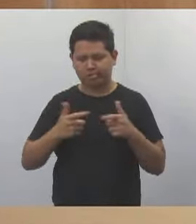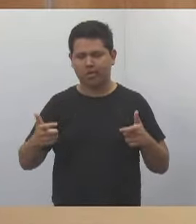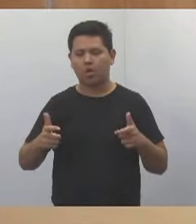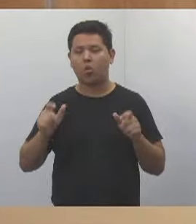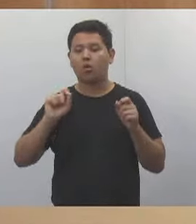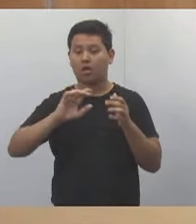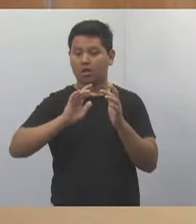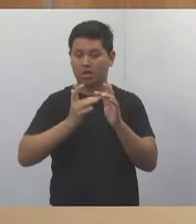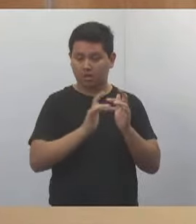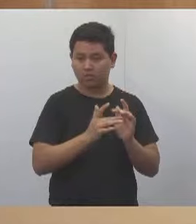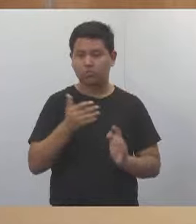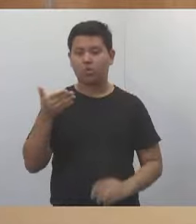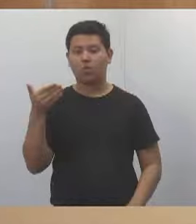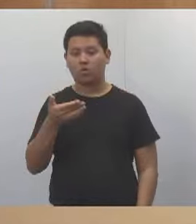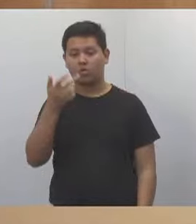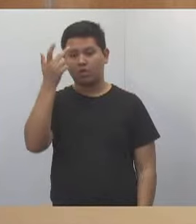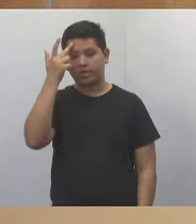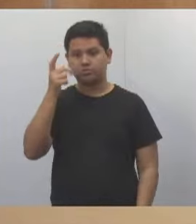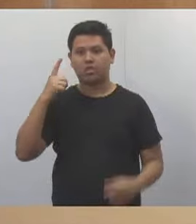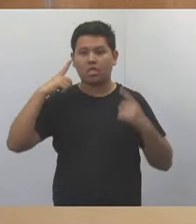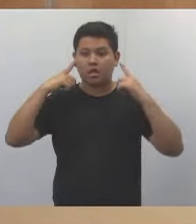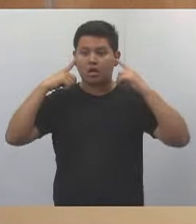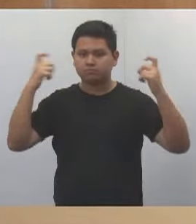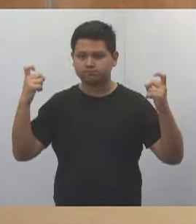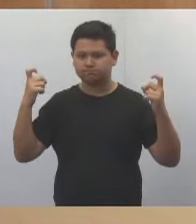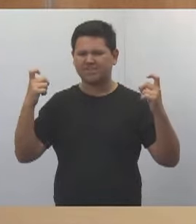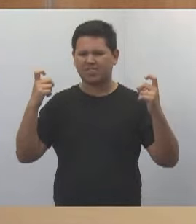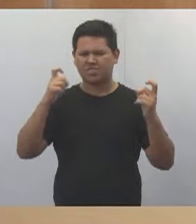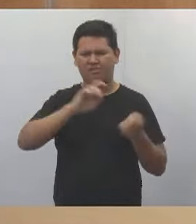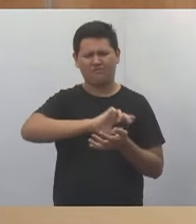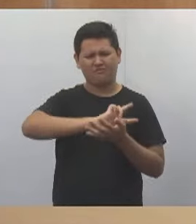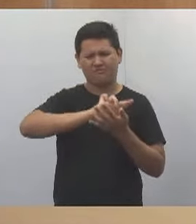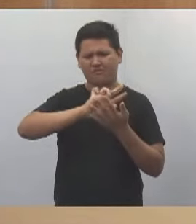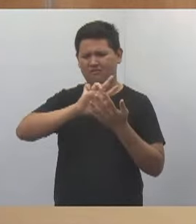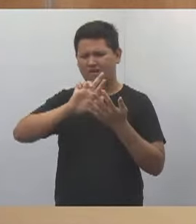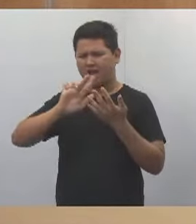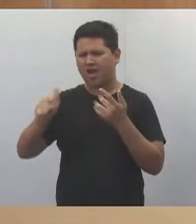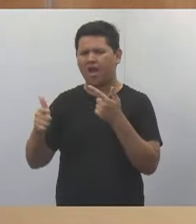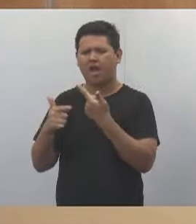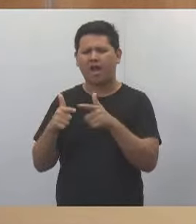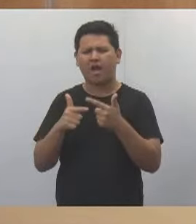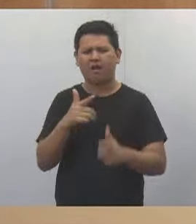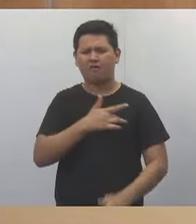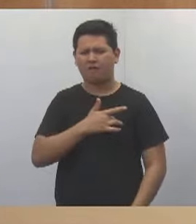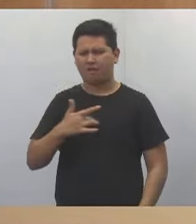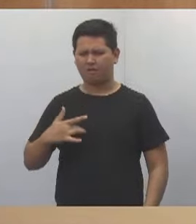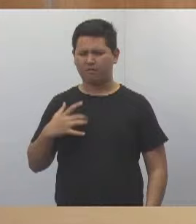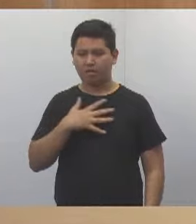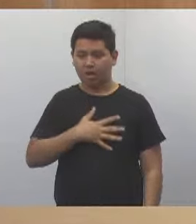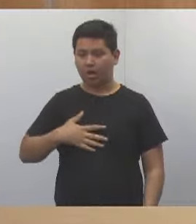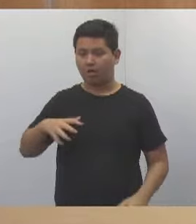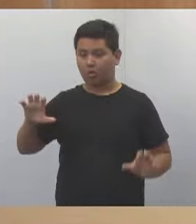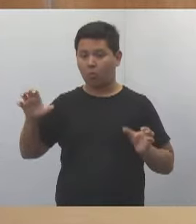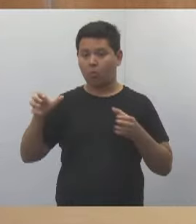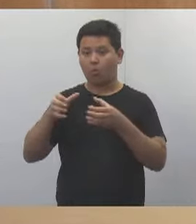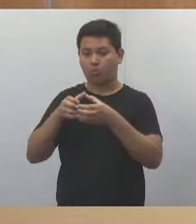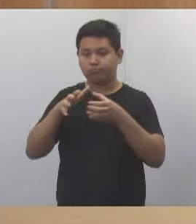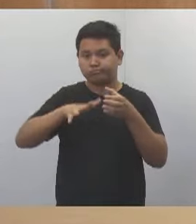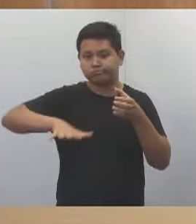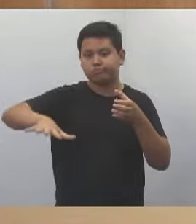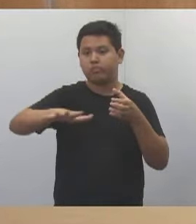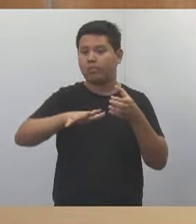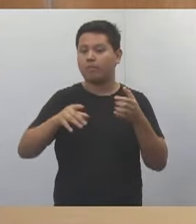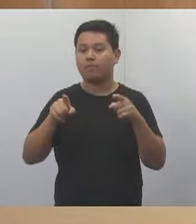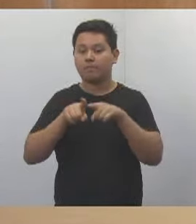Nesse contexto, o excesso de ruído gera inúmeros problemas à saúde e ao bem-estar da coletividade,